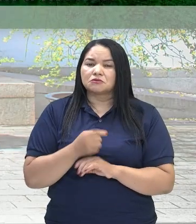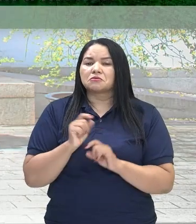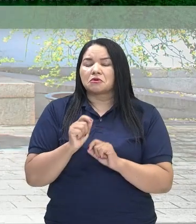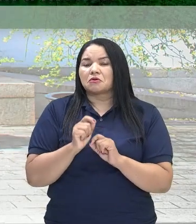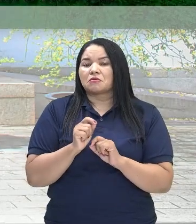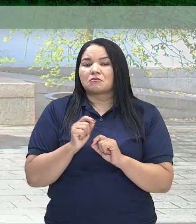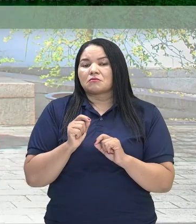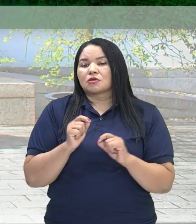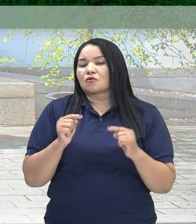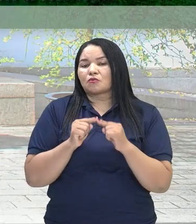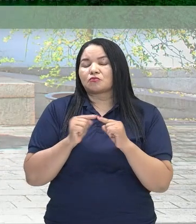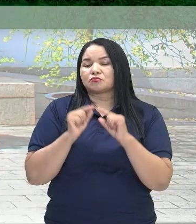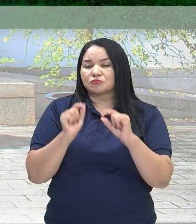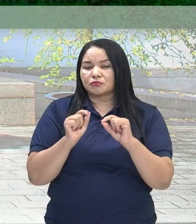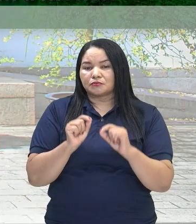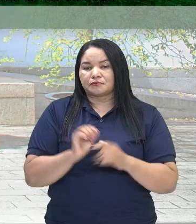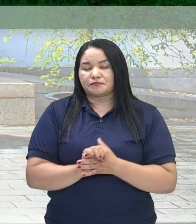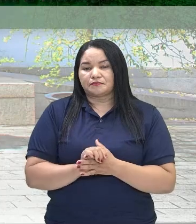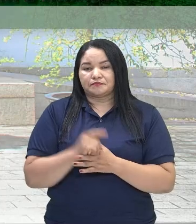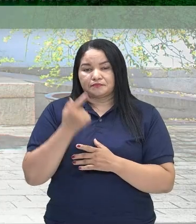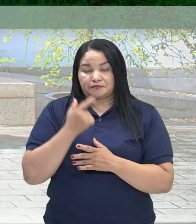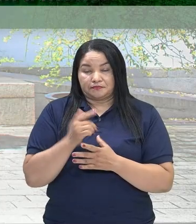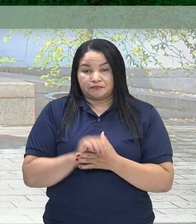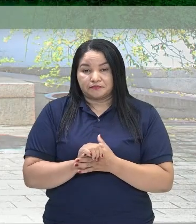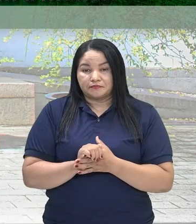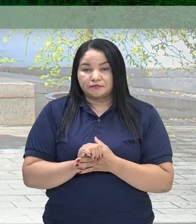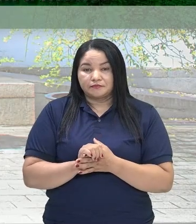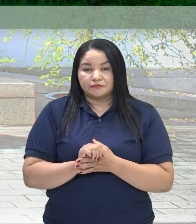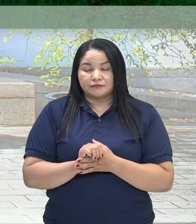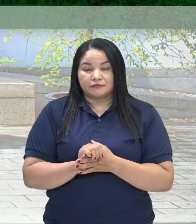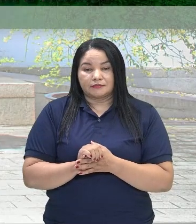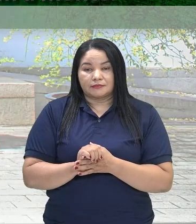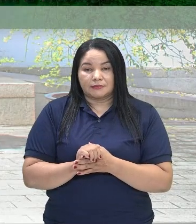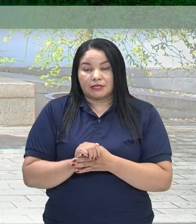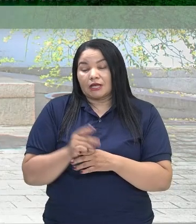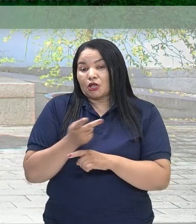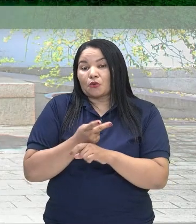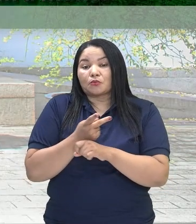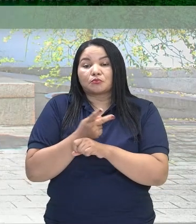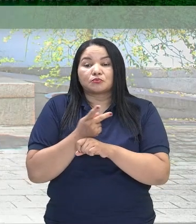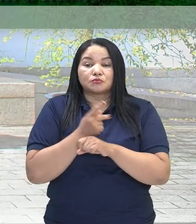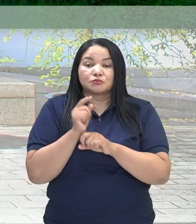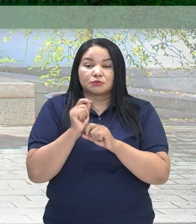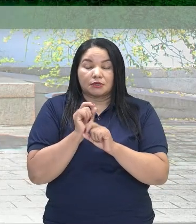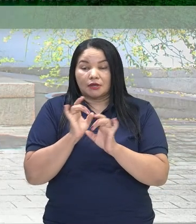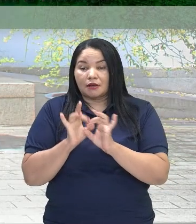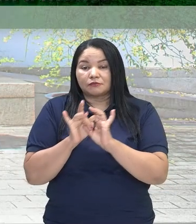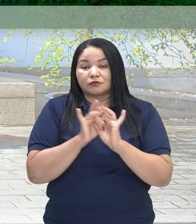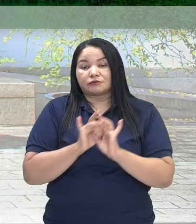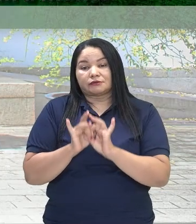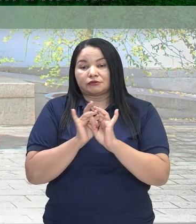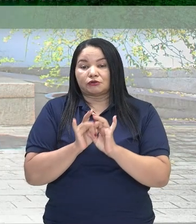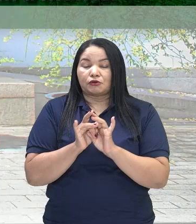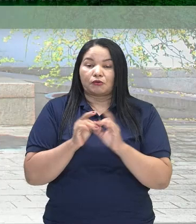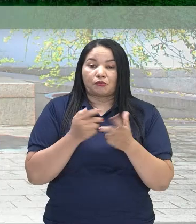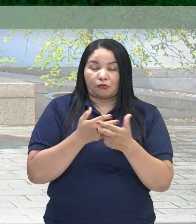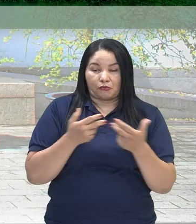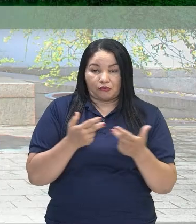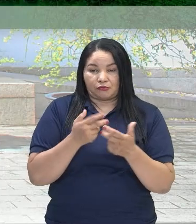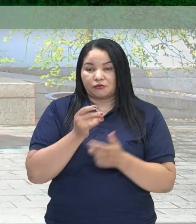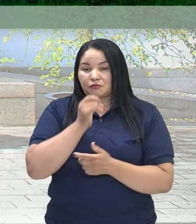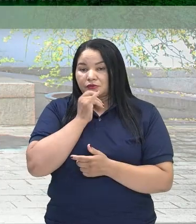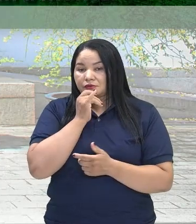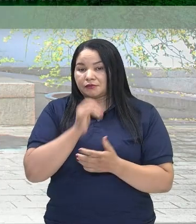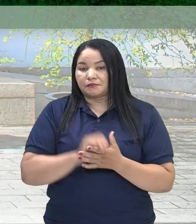Observem aí. Bom, é uma busca, né, harmoniosa entre as coisas. Por